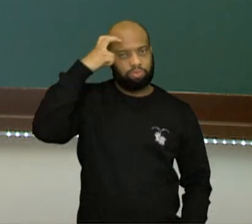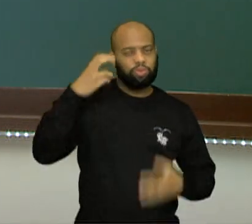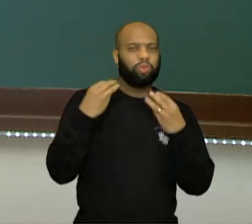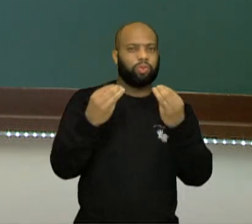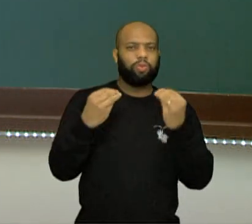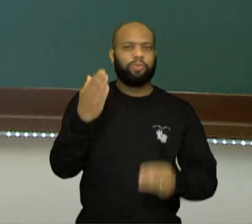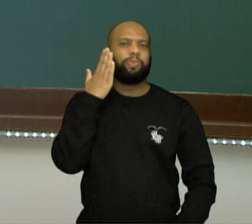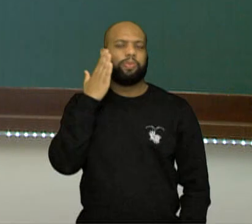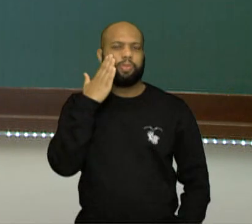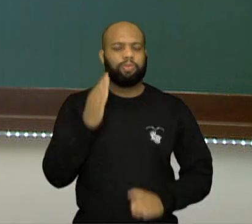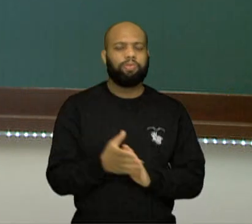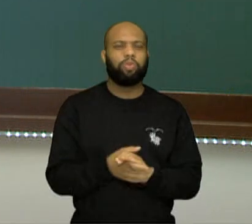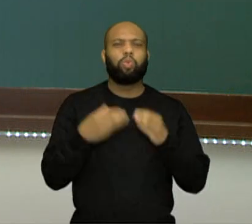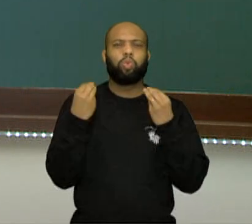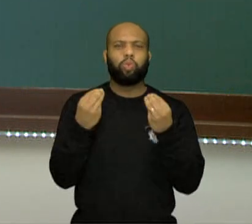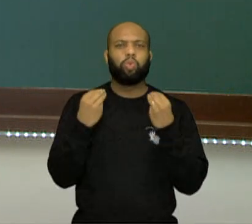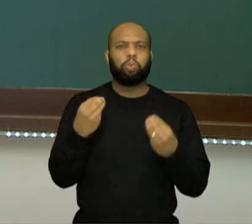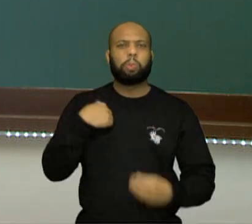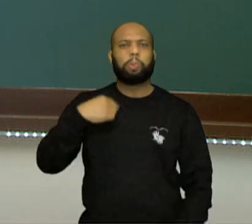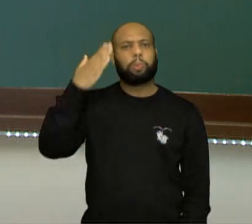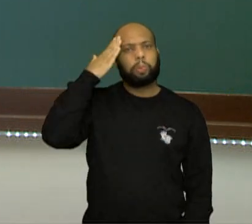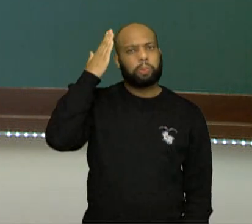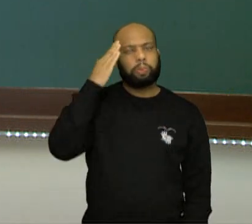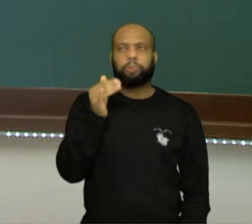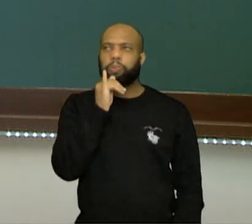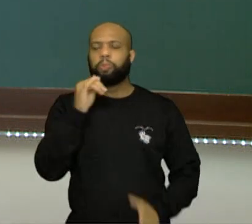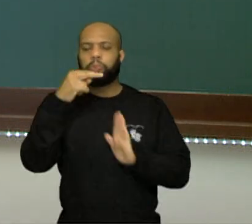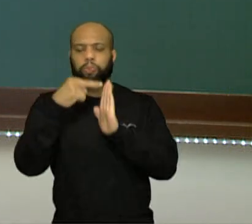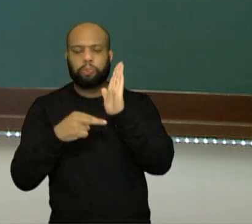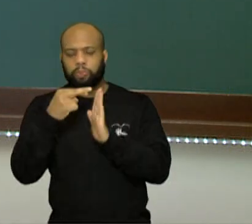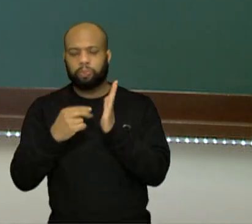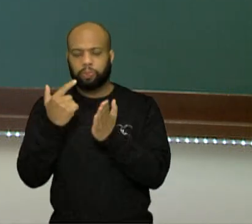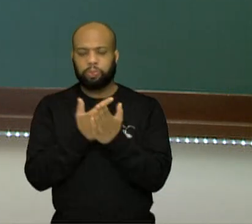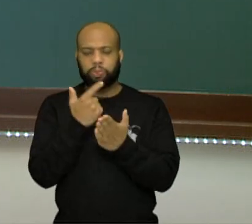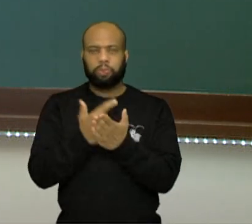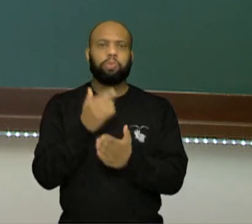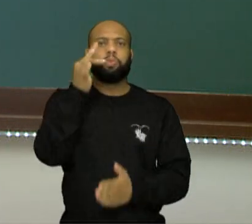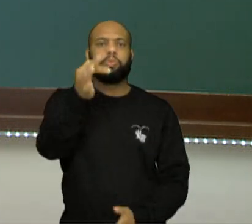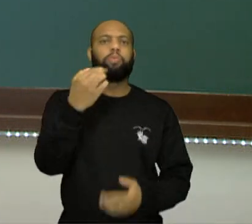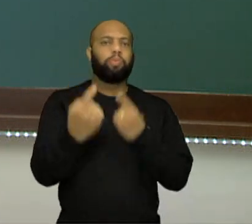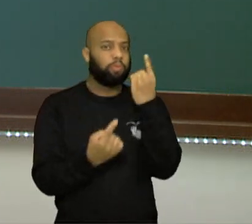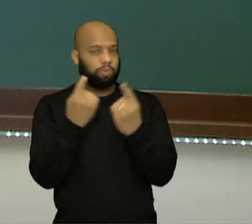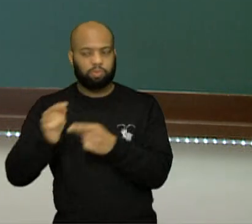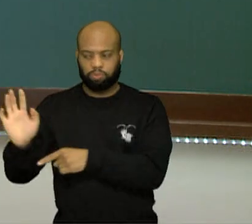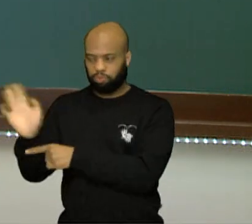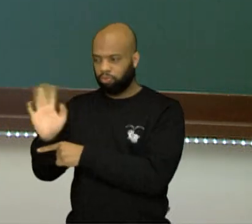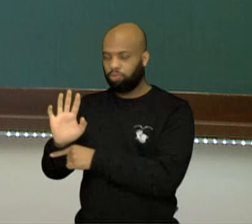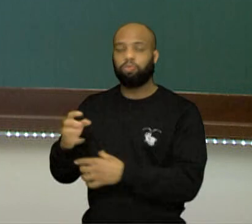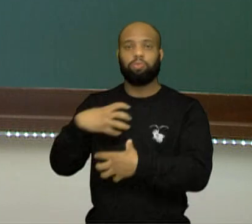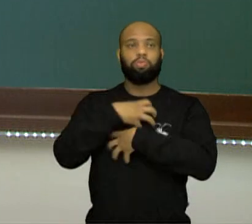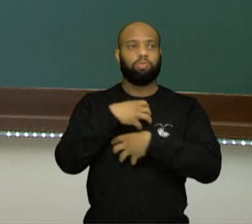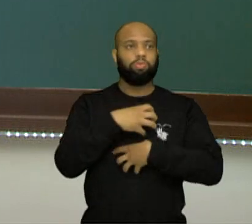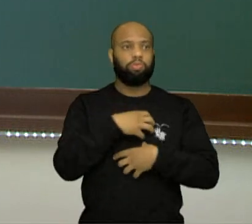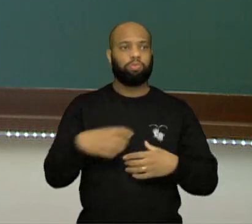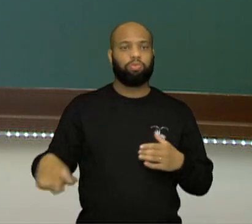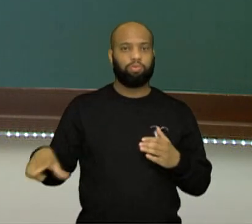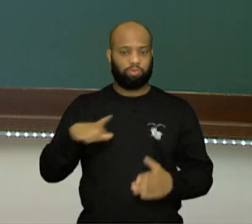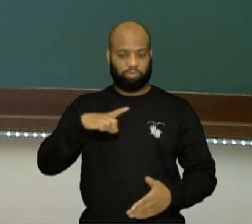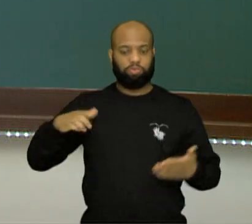né? Como é que eu vou ler qual o livro que eu vou ler o próximo? Qual é o próximo filme? Uma das maneiras que chegam até